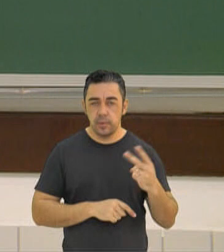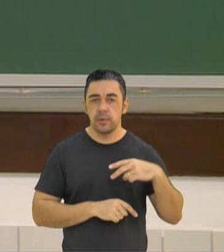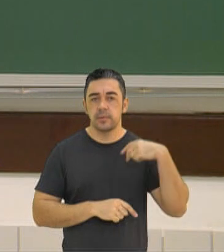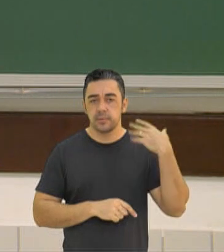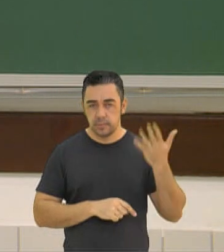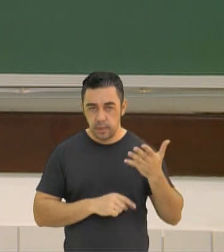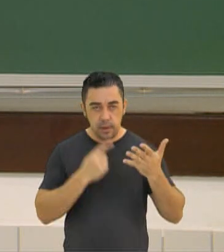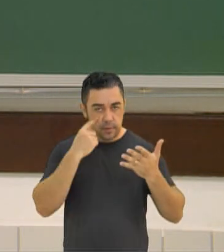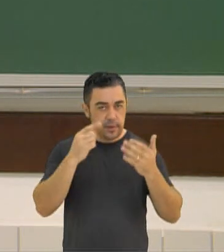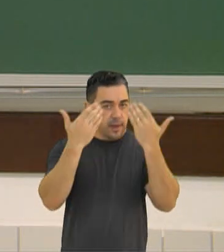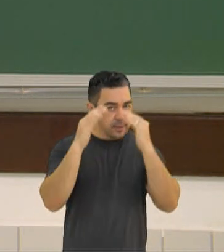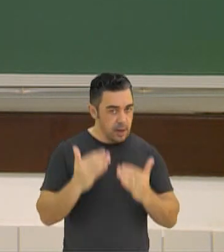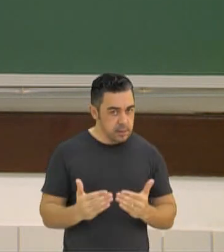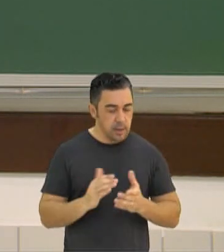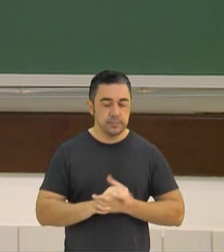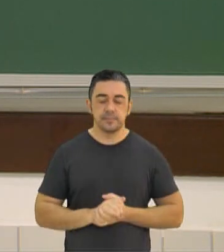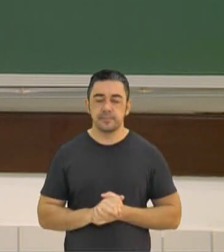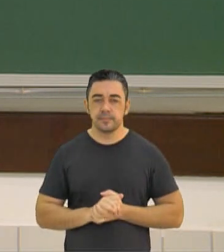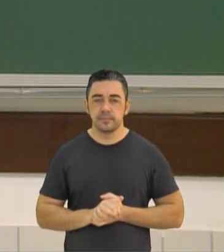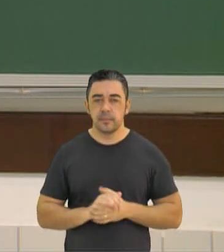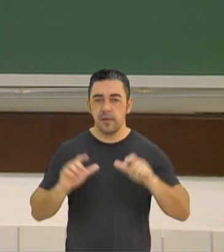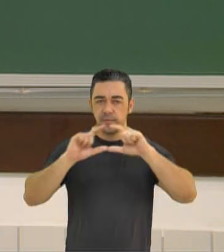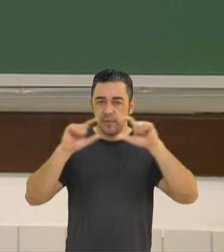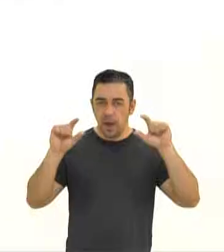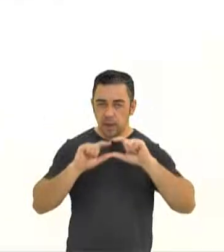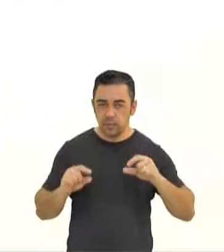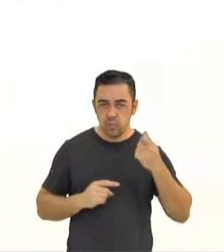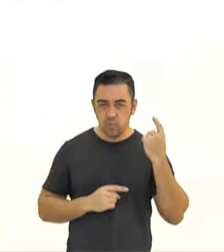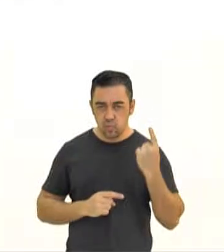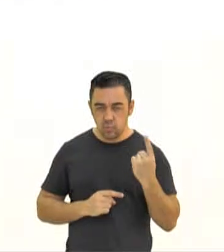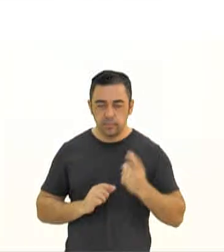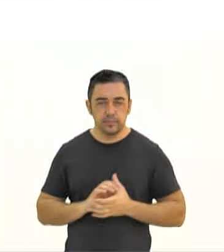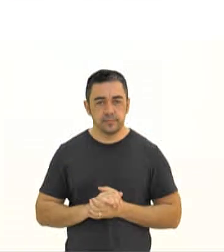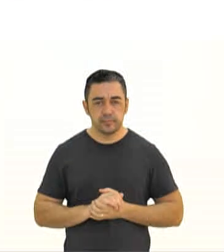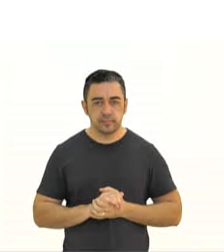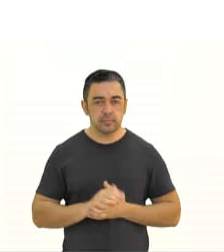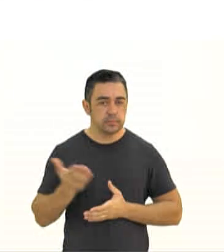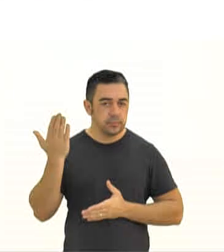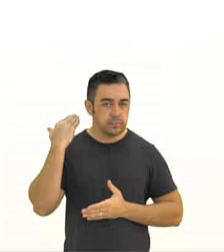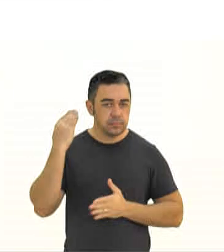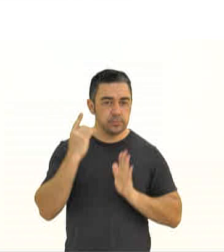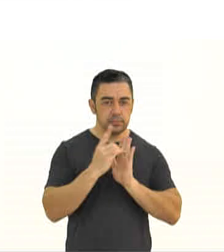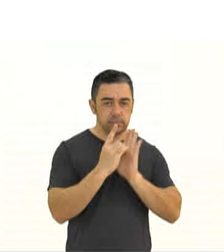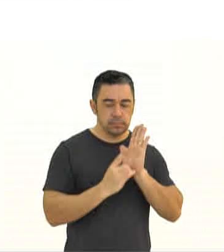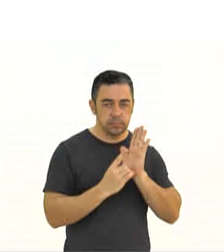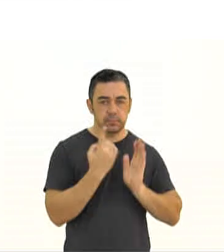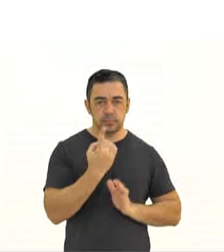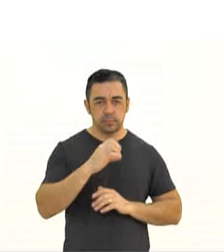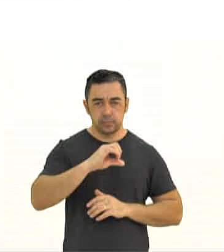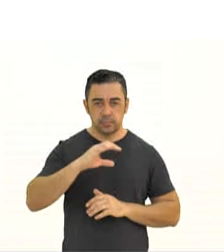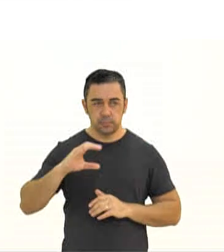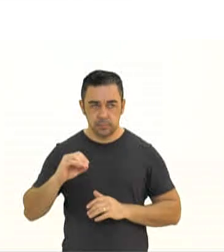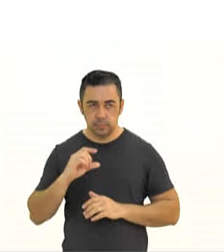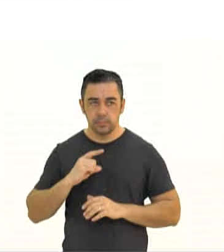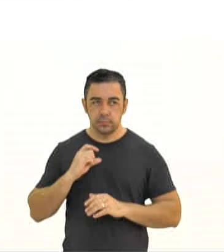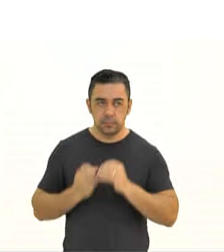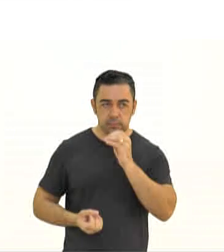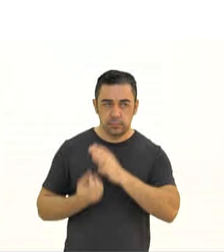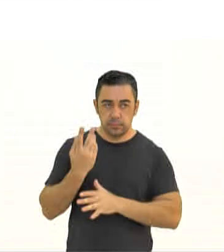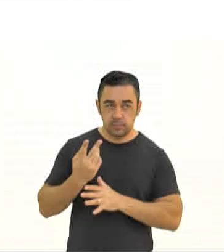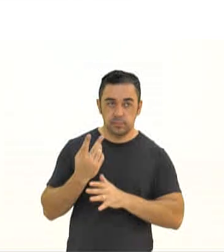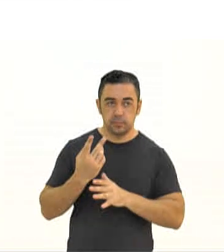analisar. Vamos analisar. Frase número 1. Formulado na década de 90, o protocolo de Kyoto pode aparecer